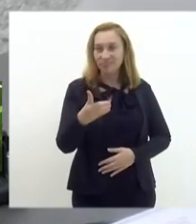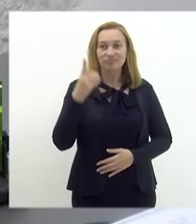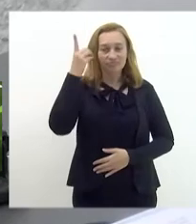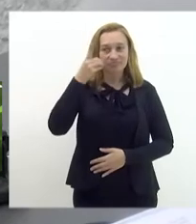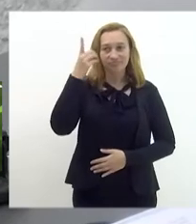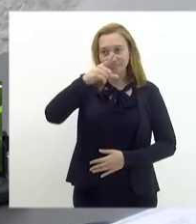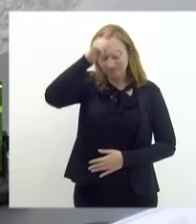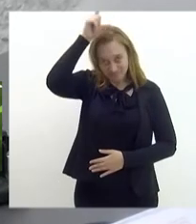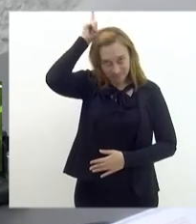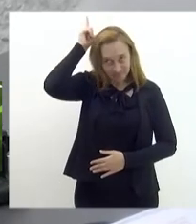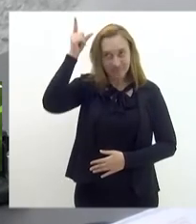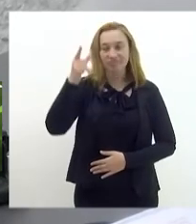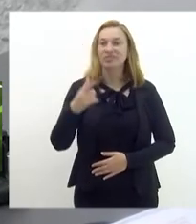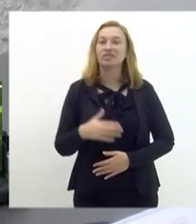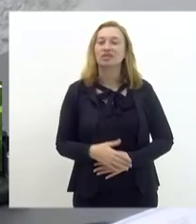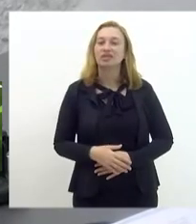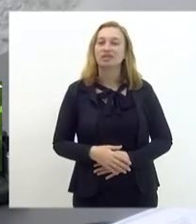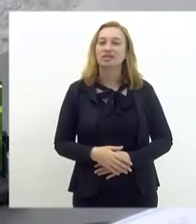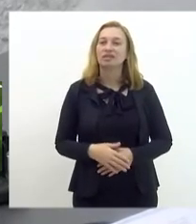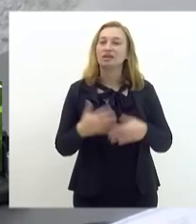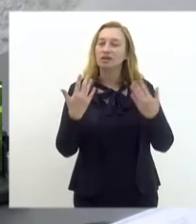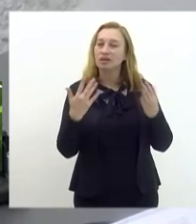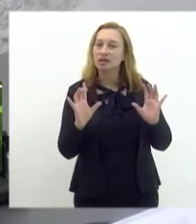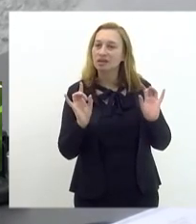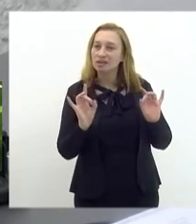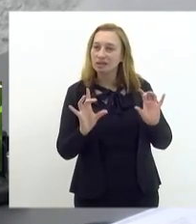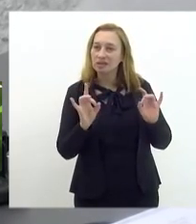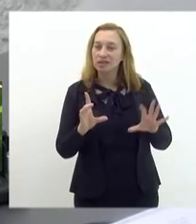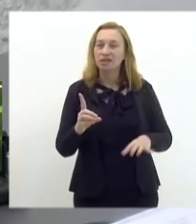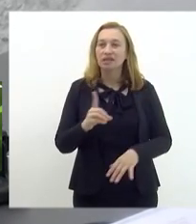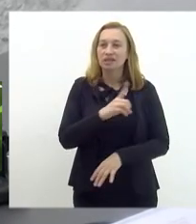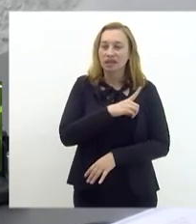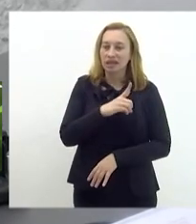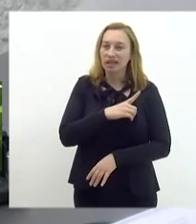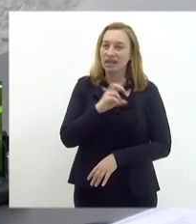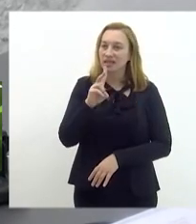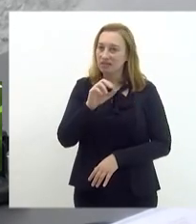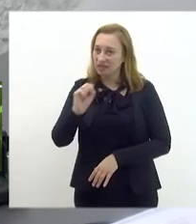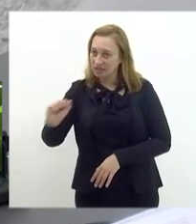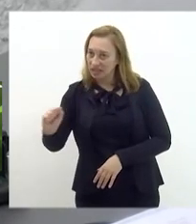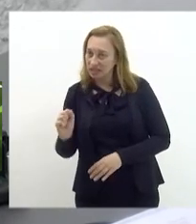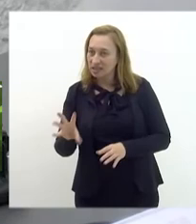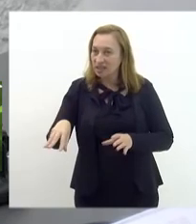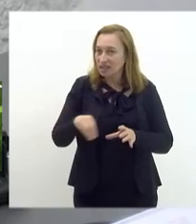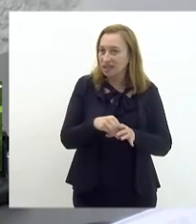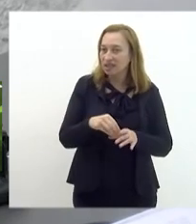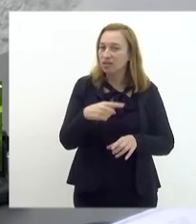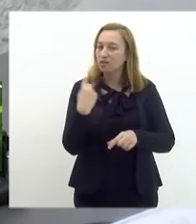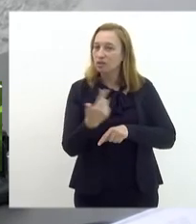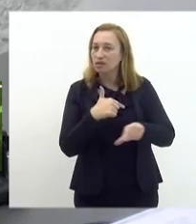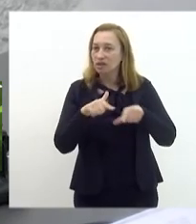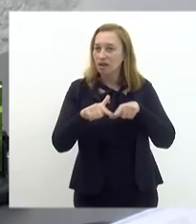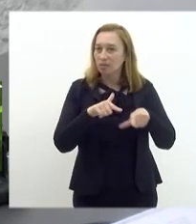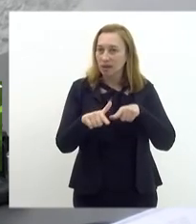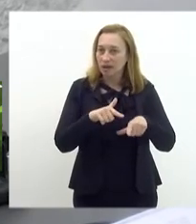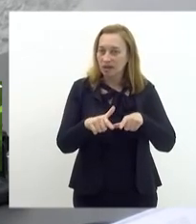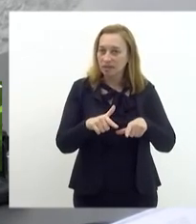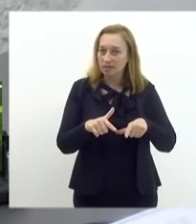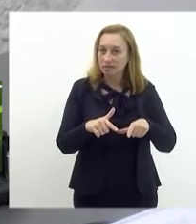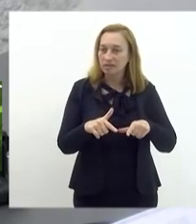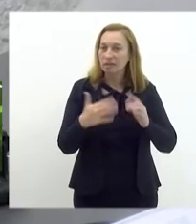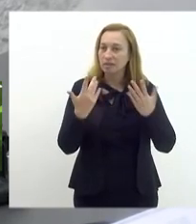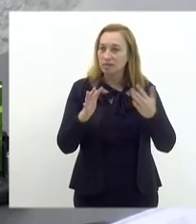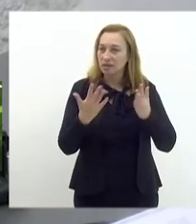Luiz Paulo, né? Quero fazer um cumprimento especial à delegada Vanessa, que integra o nosso mandato, que nos brigou